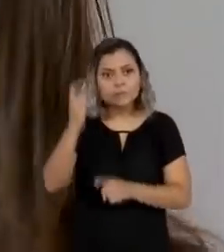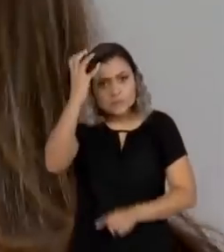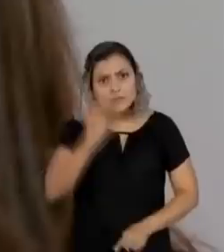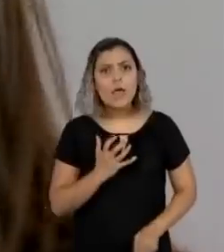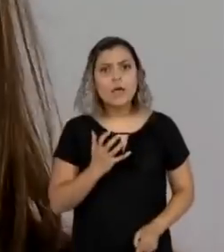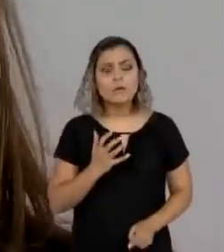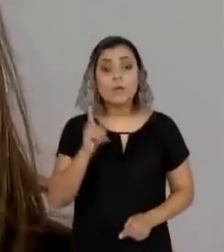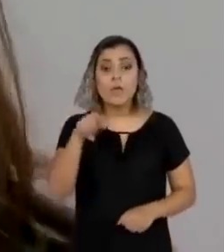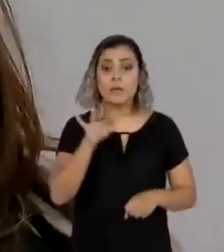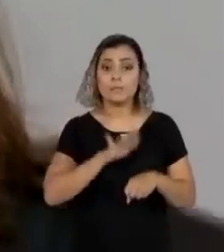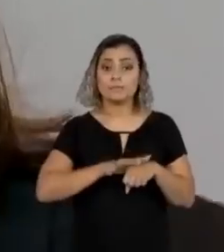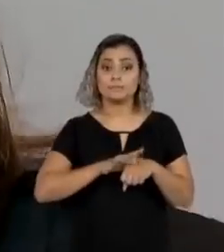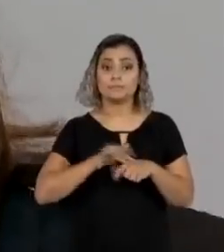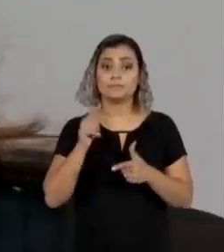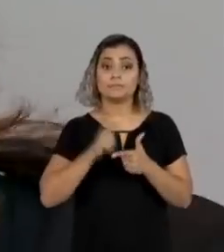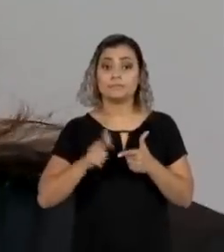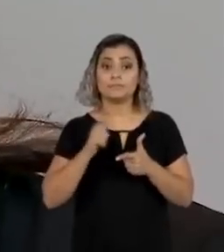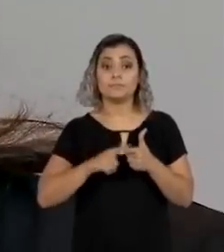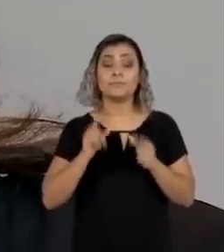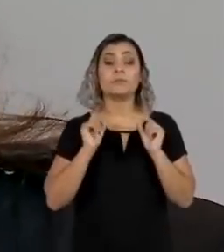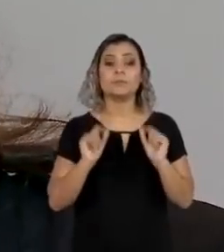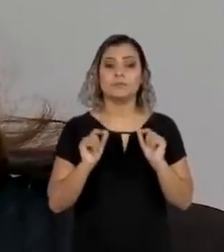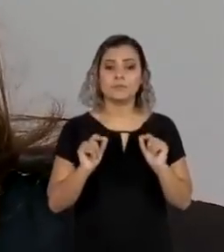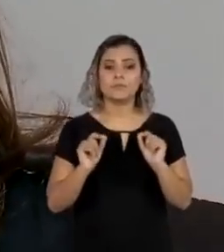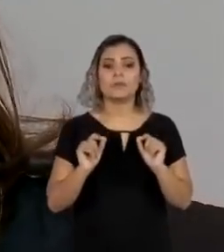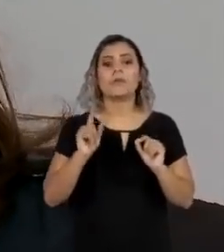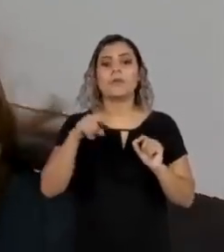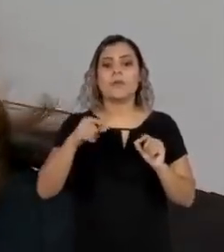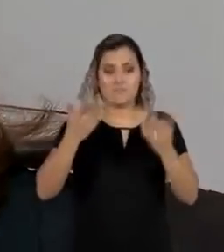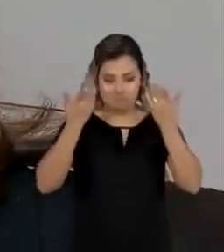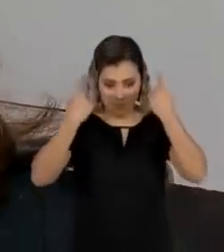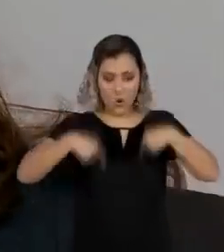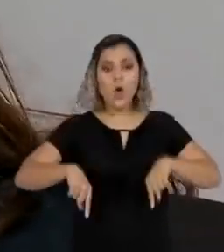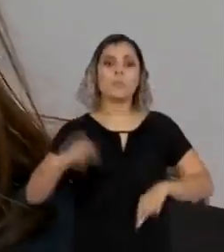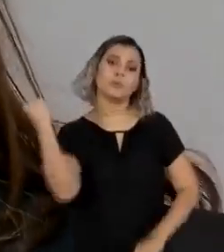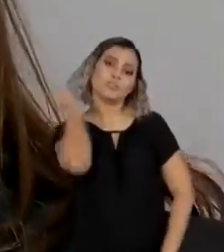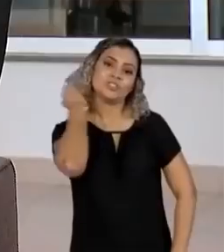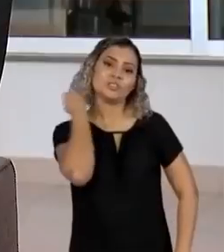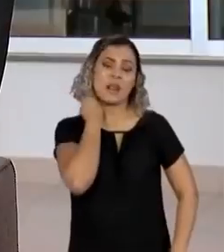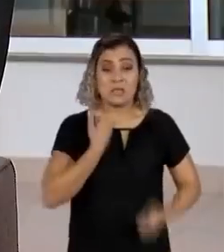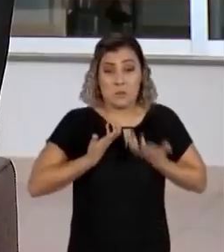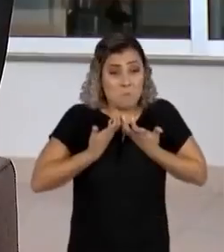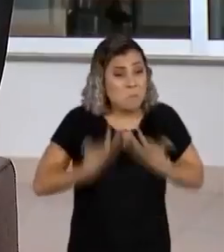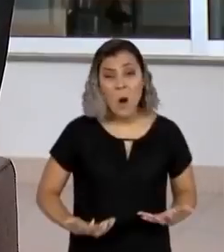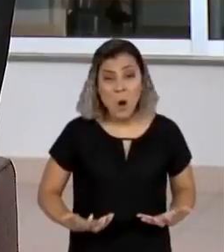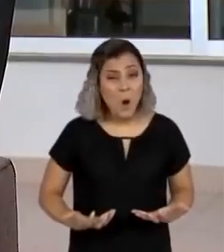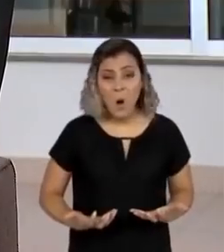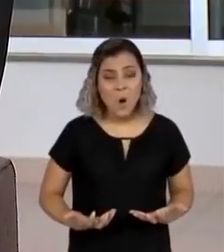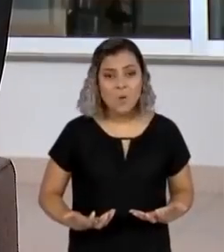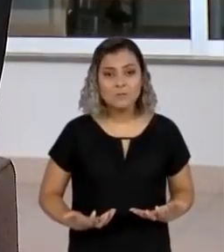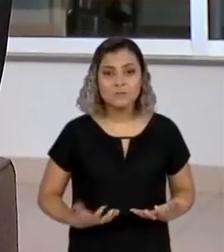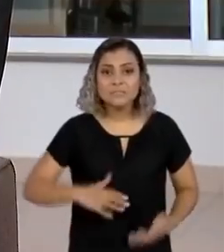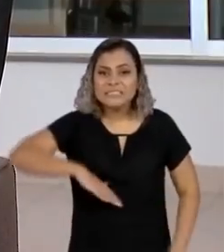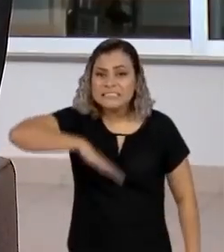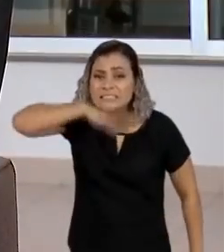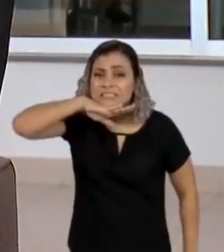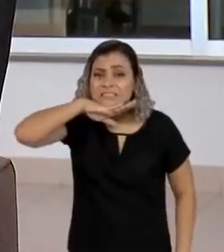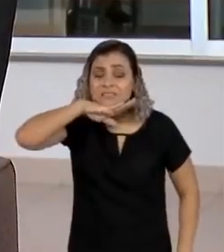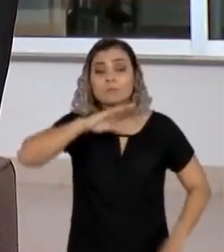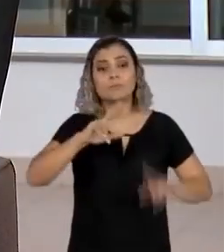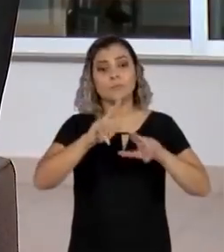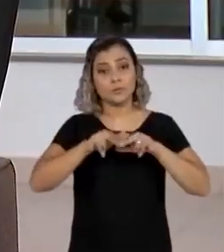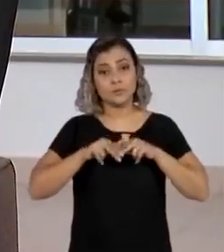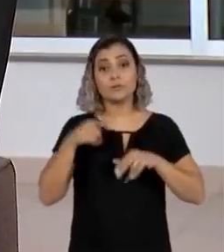sério, um princípio de burnout, ou seja, esgotamento físico e mental. Eu estava indo numa quantidade excessiva